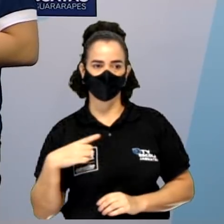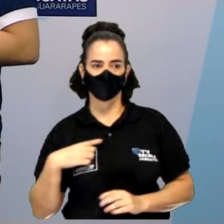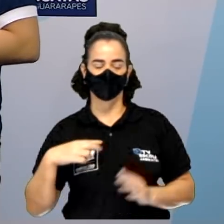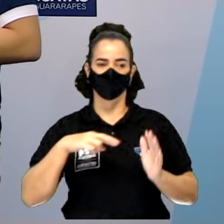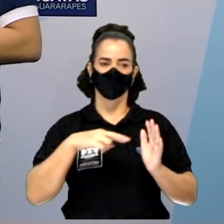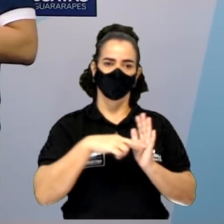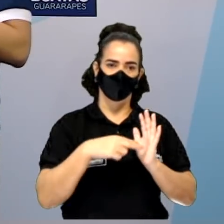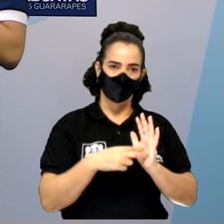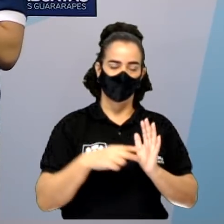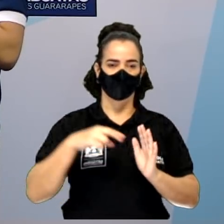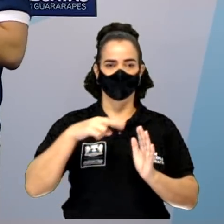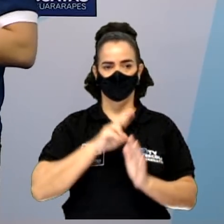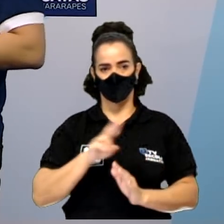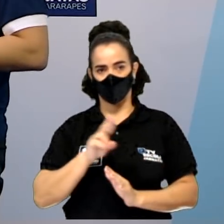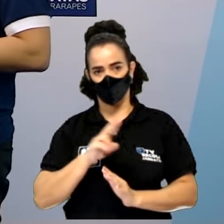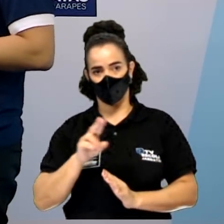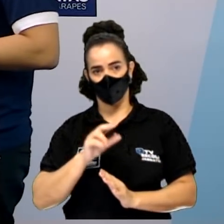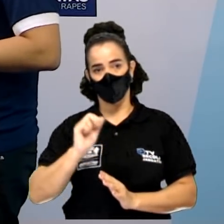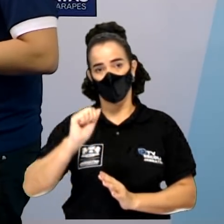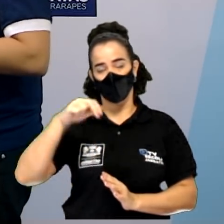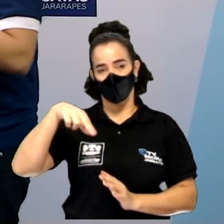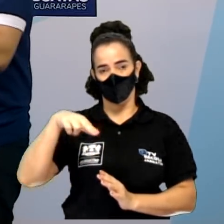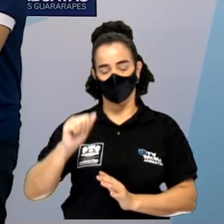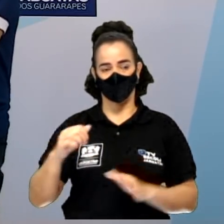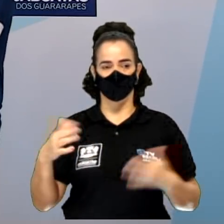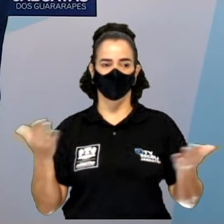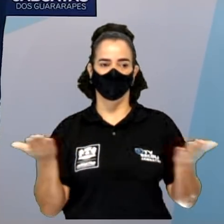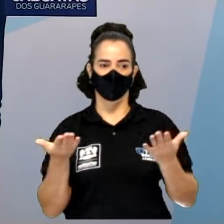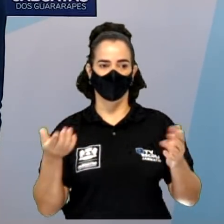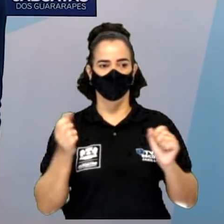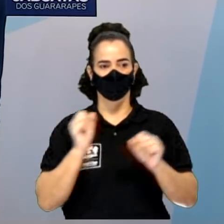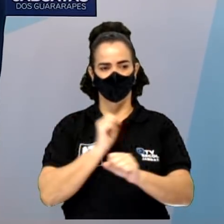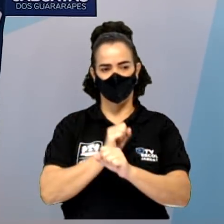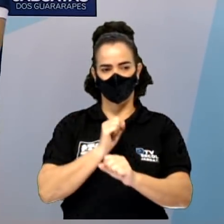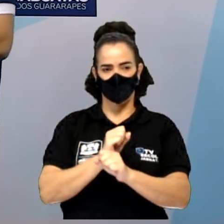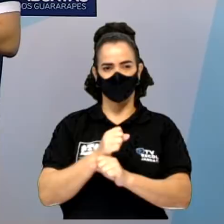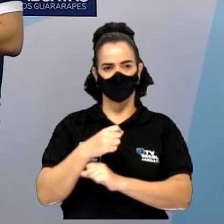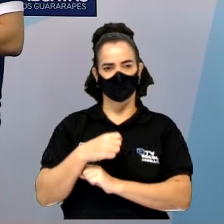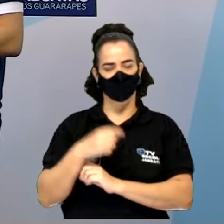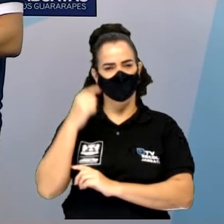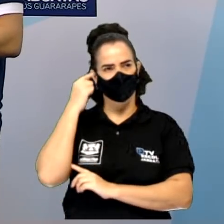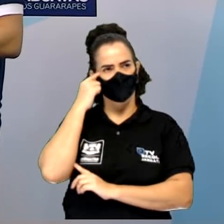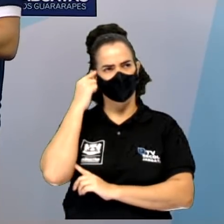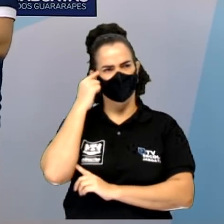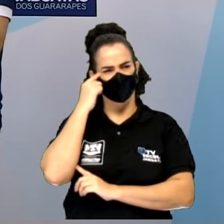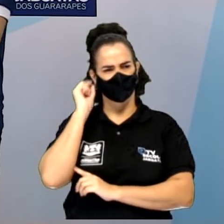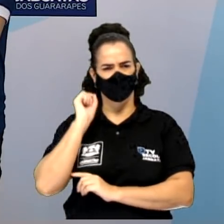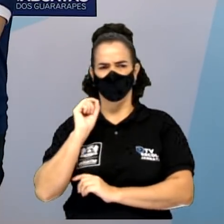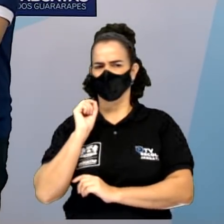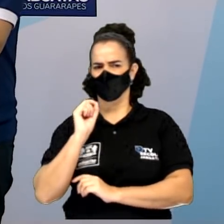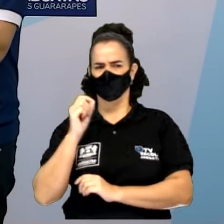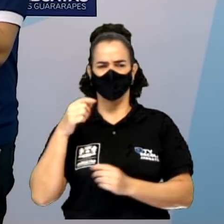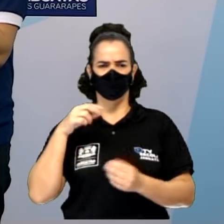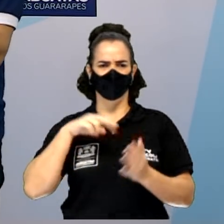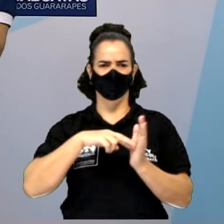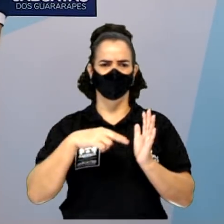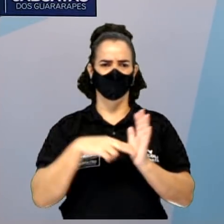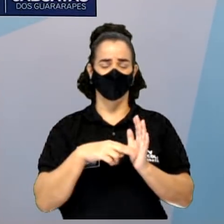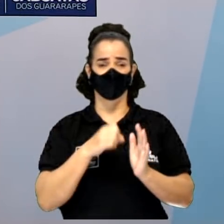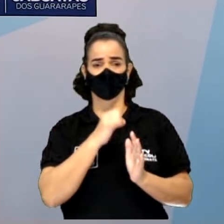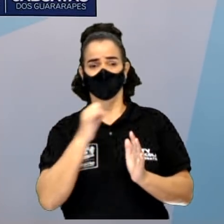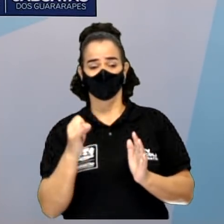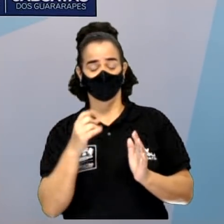Dragão. Aí a gente vai ter que parar um pouquinho para pensar. Retoma o sintagma nominal Ana Dragão. Se o elemento faz